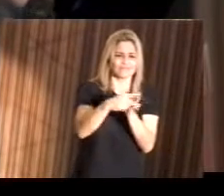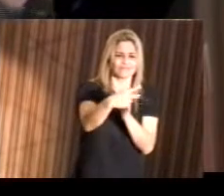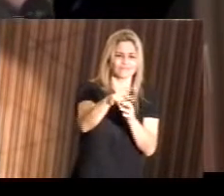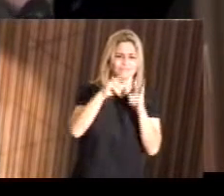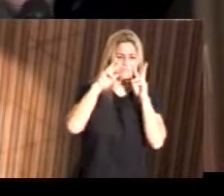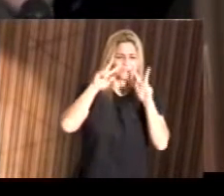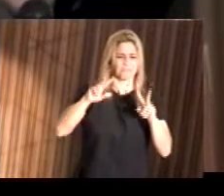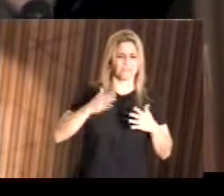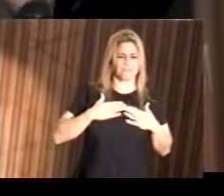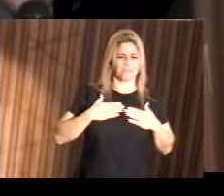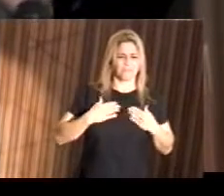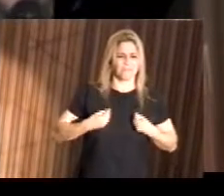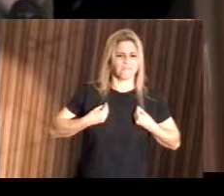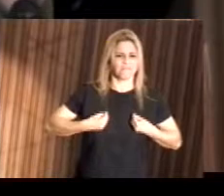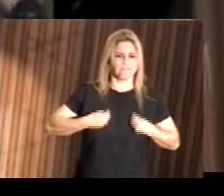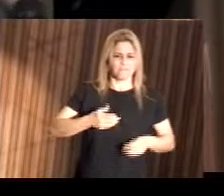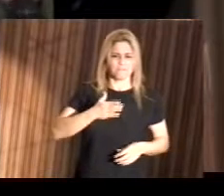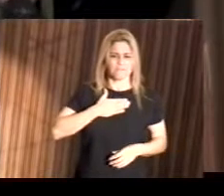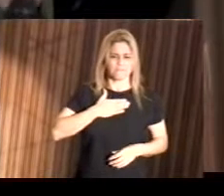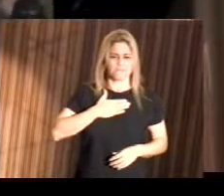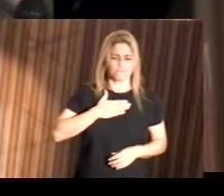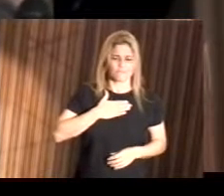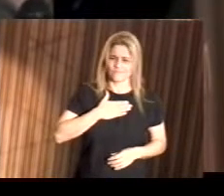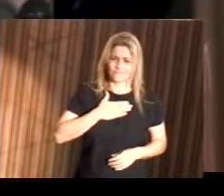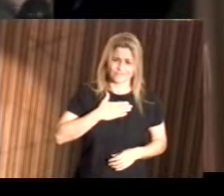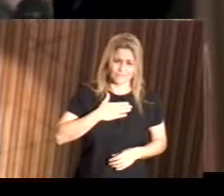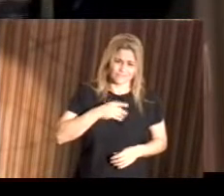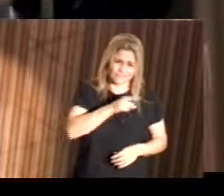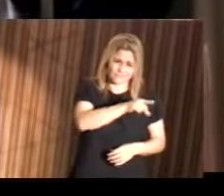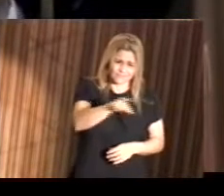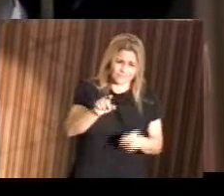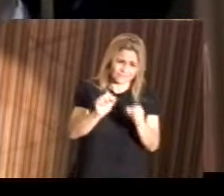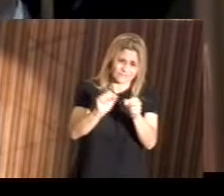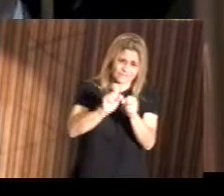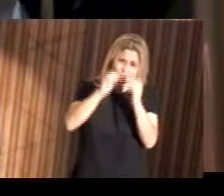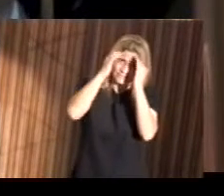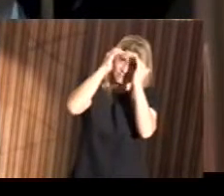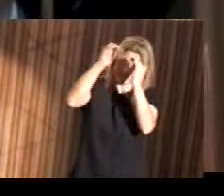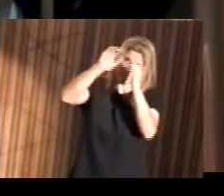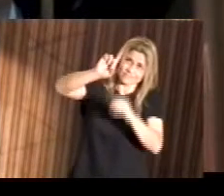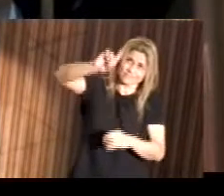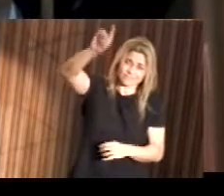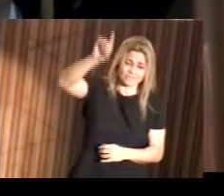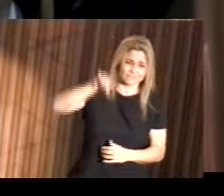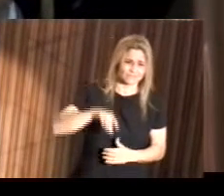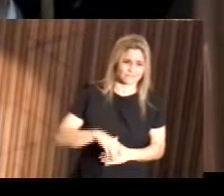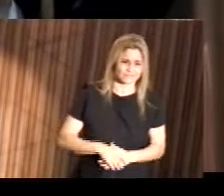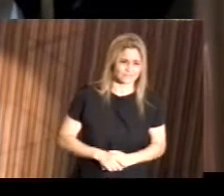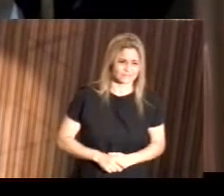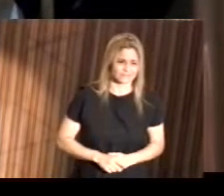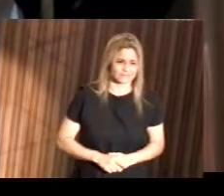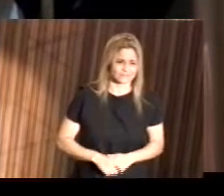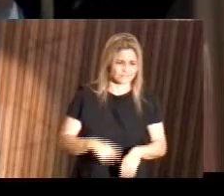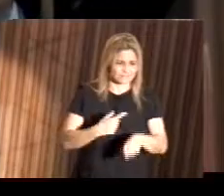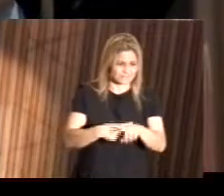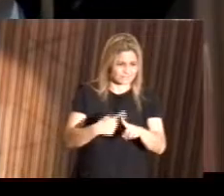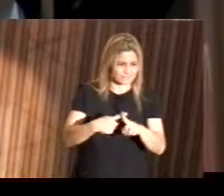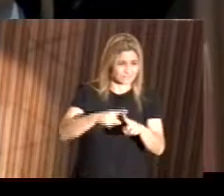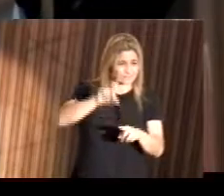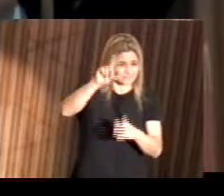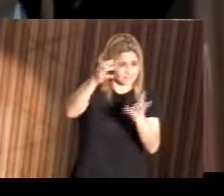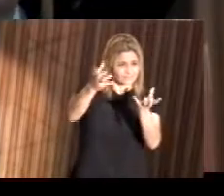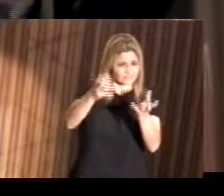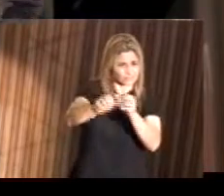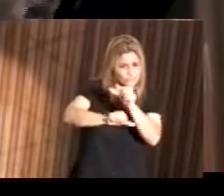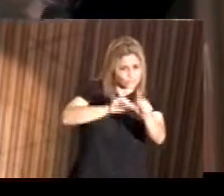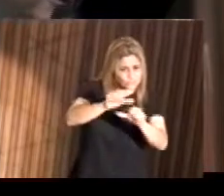vai fazer mais do teu jeito, você vai fazer do jeito de Deus. Então escolhe o que você quer fazer, porque Deus está querendo mudar